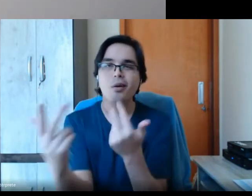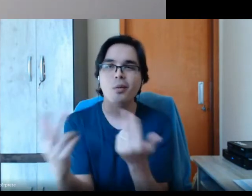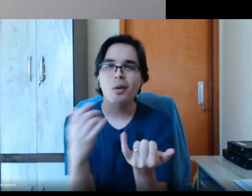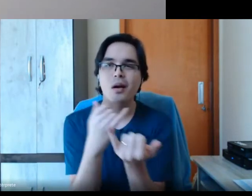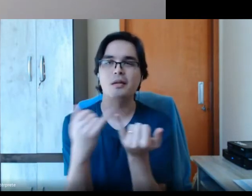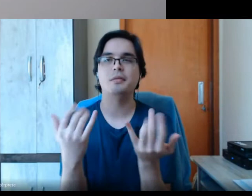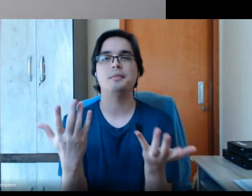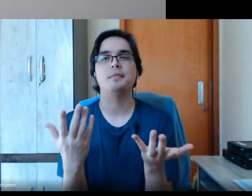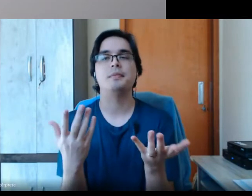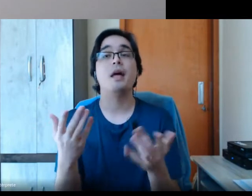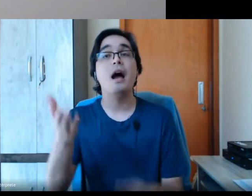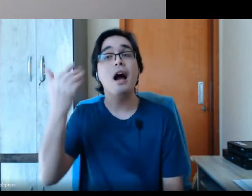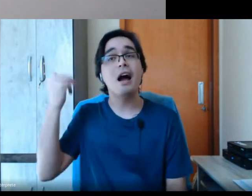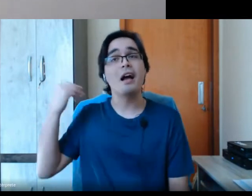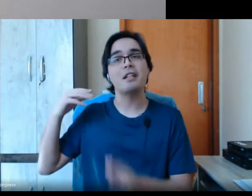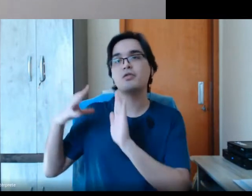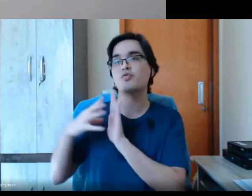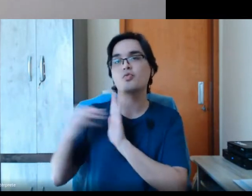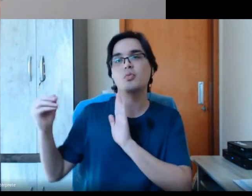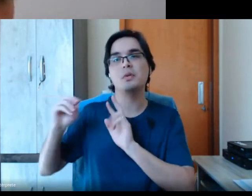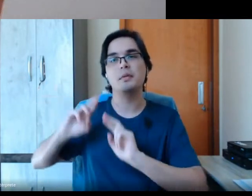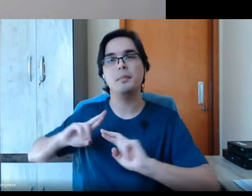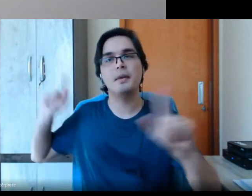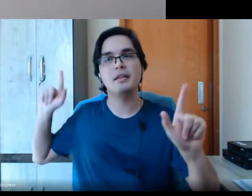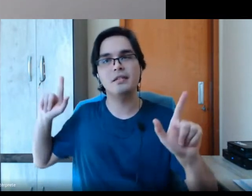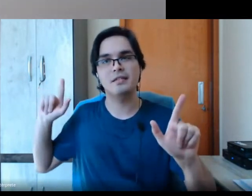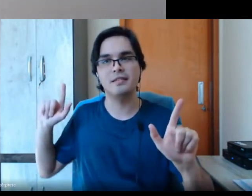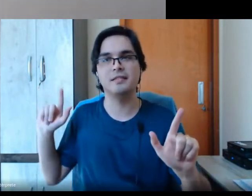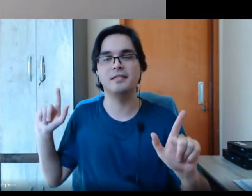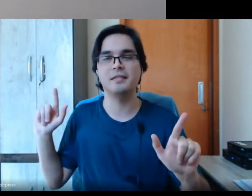Acho que a gente pode encaminhar, então, para as respostas, não é?